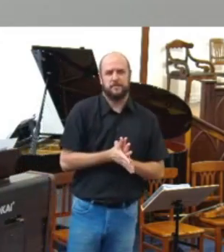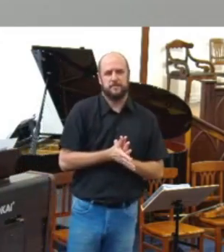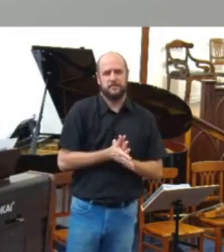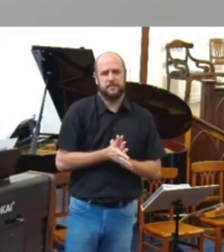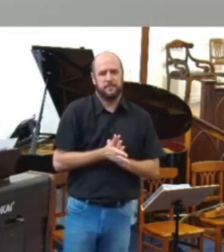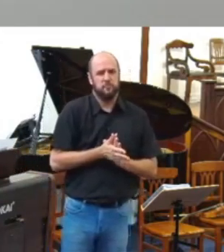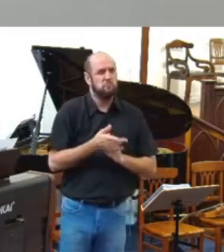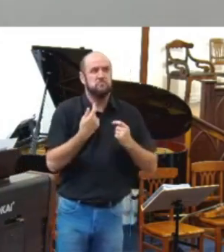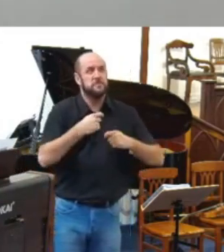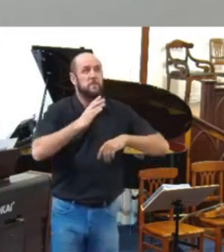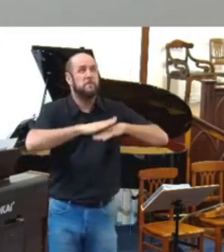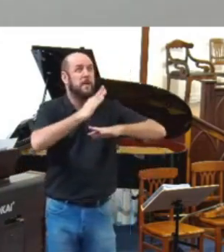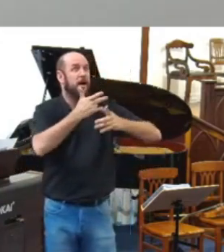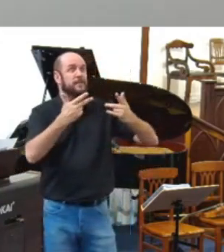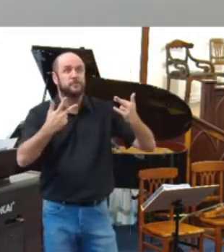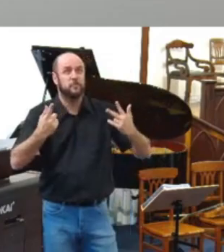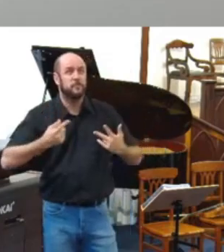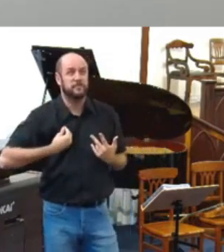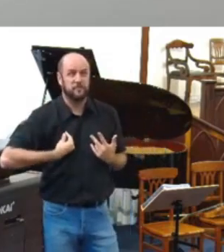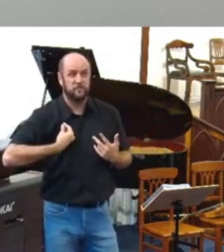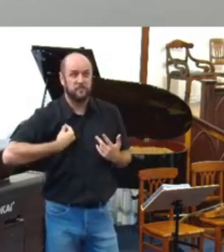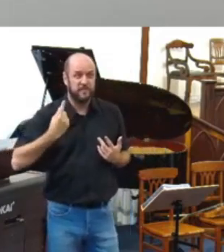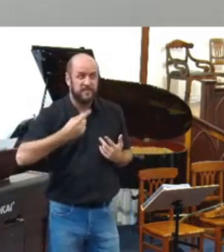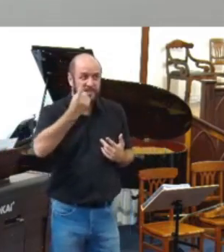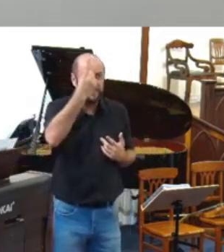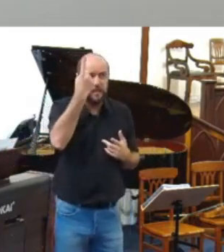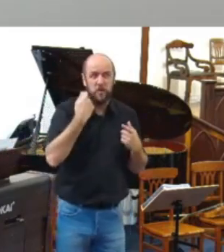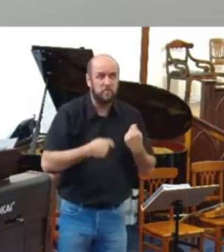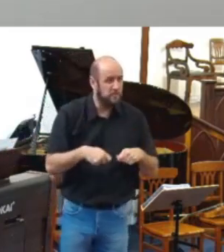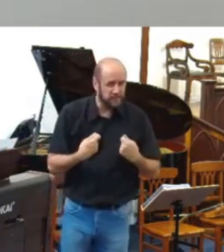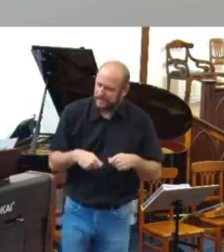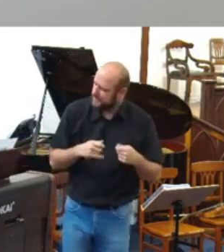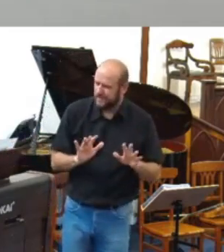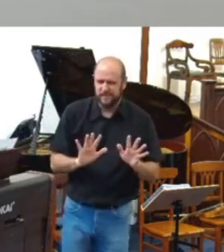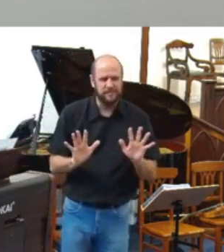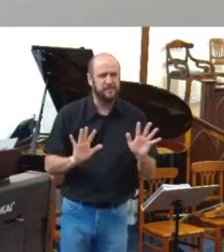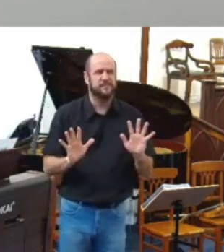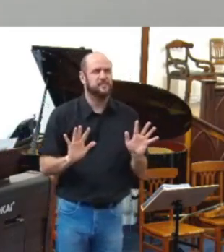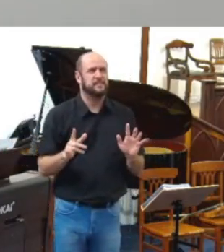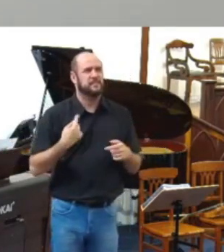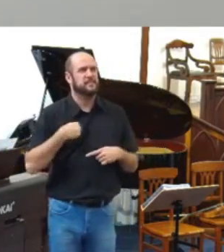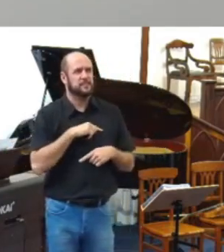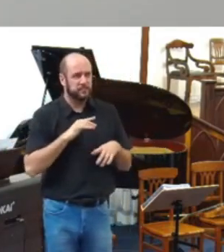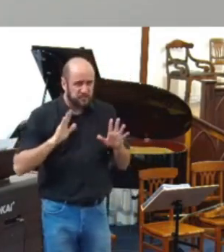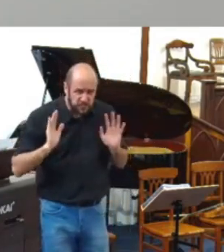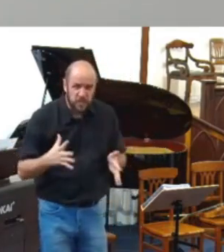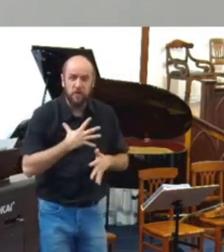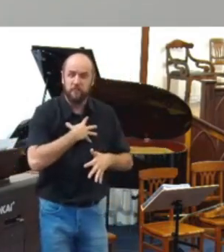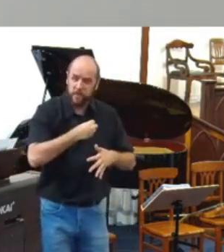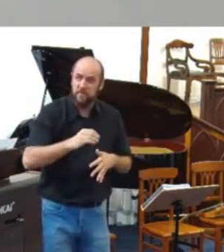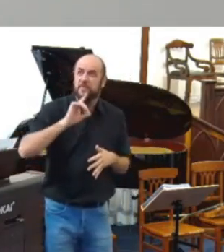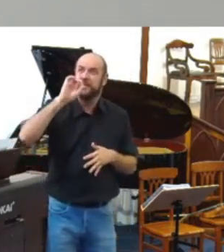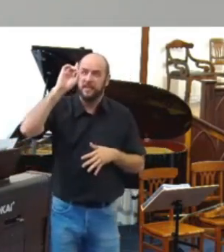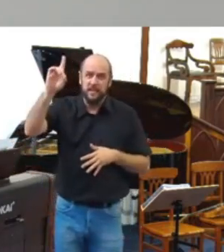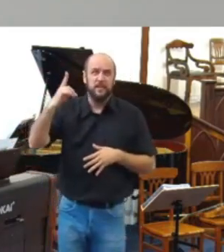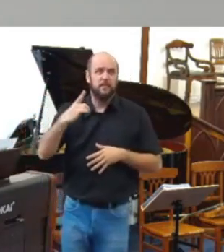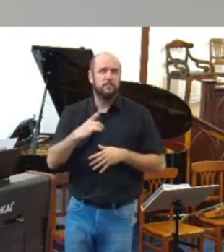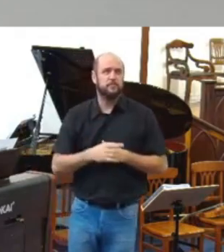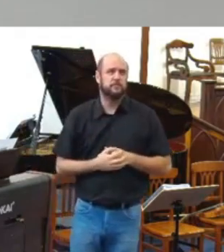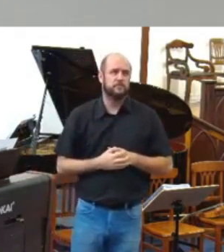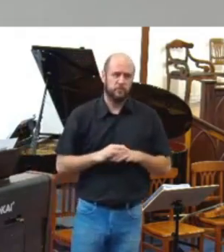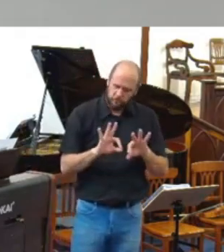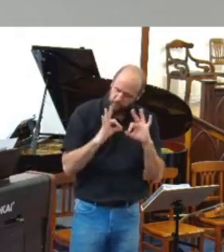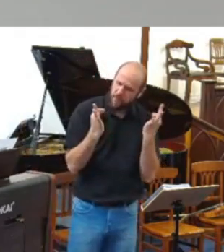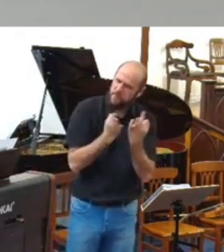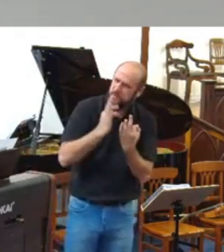a eternidade, já temos a promessa da eternidade. Não nos falta mais nada para sermos família de Deus, somos filhos dele.